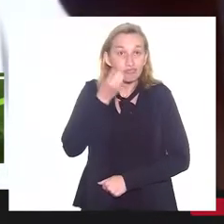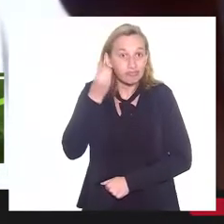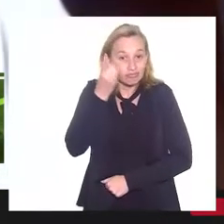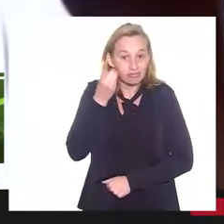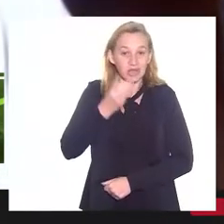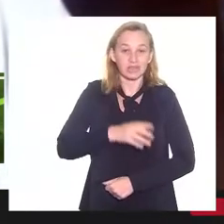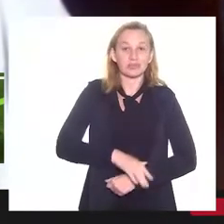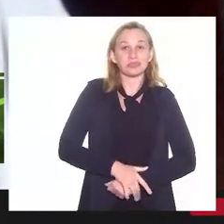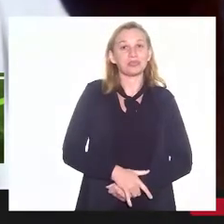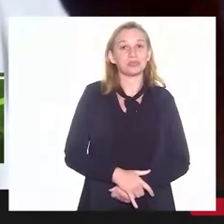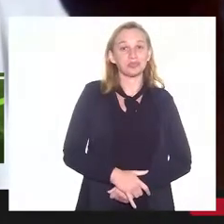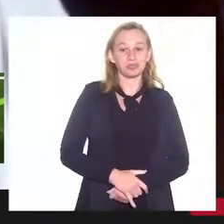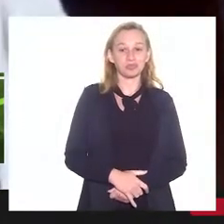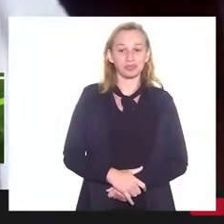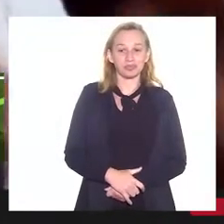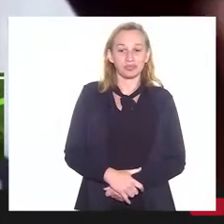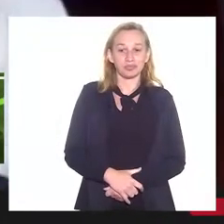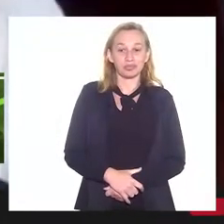aqui